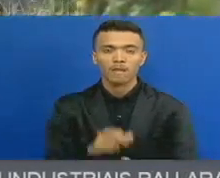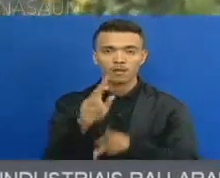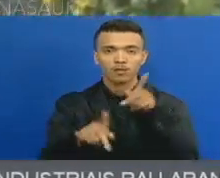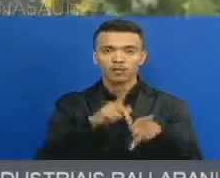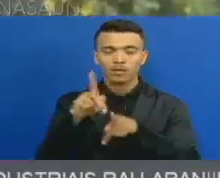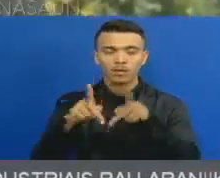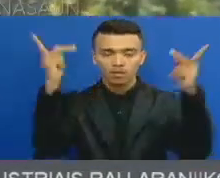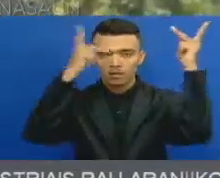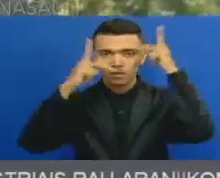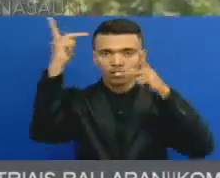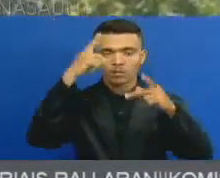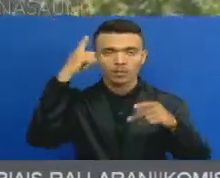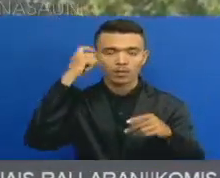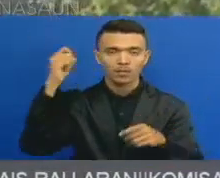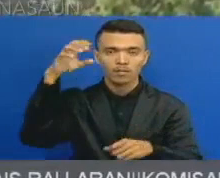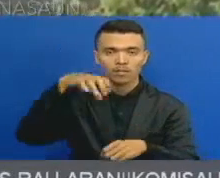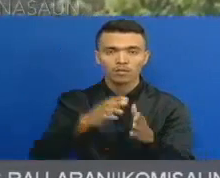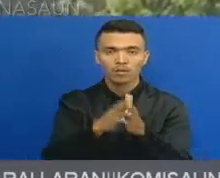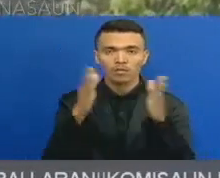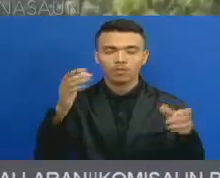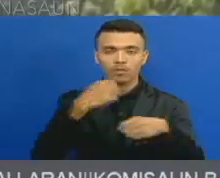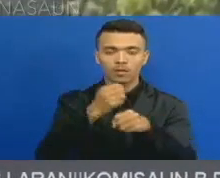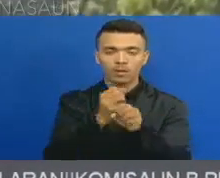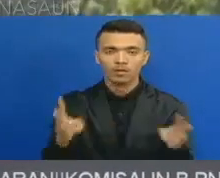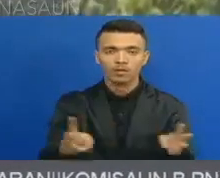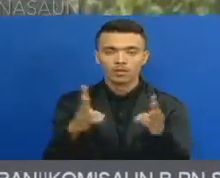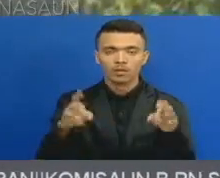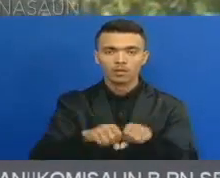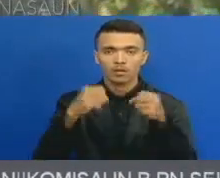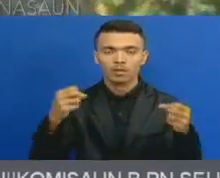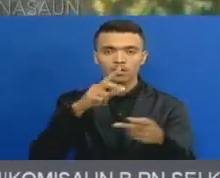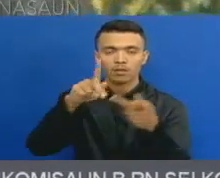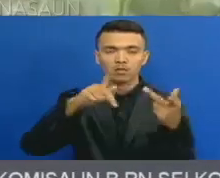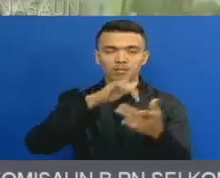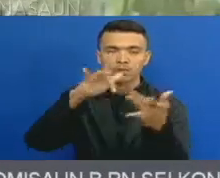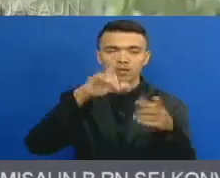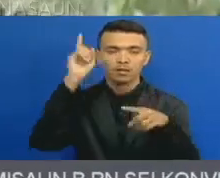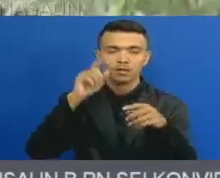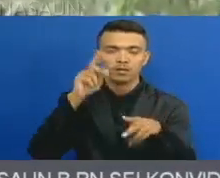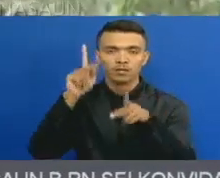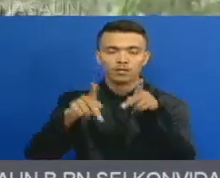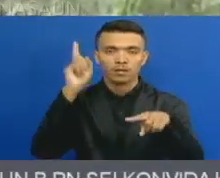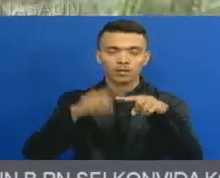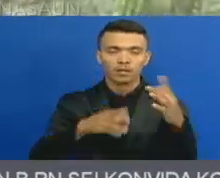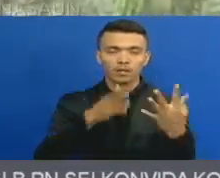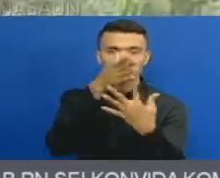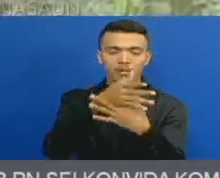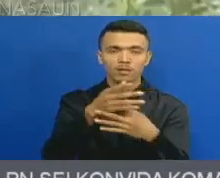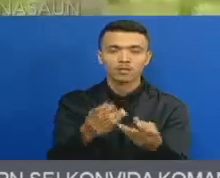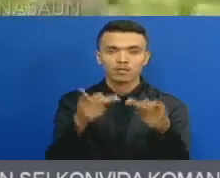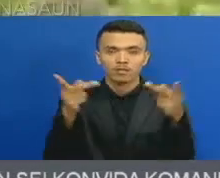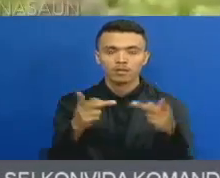Comunidade preocupa também o Dambot a estrada at no foi ameaça da comunidade label ultrapassa ba mai. Rode acesso ba setor